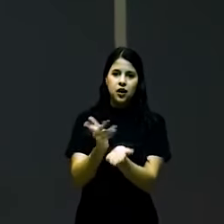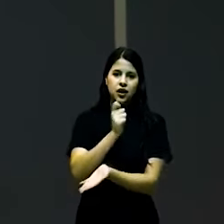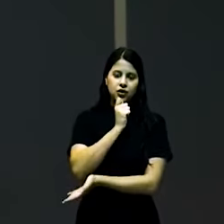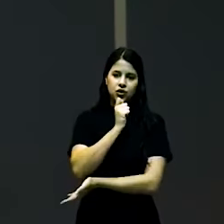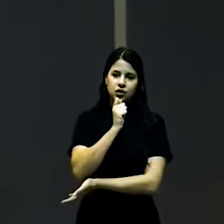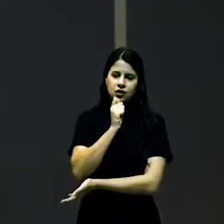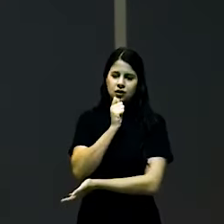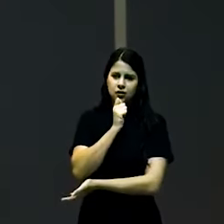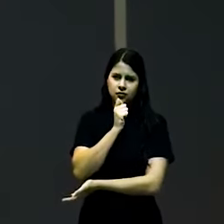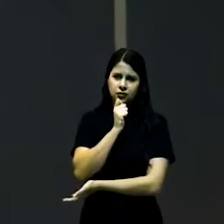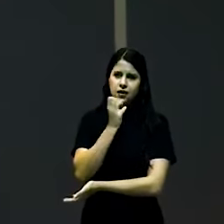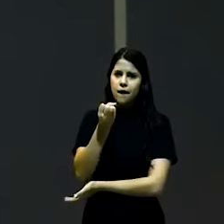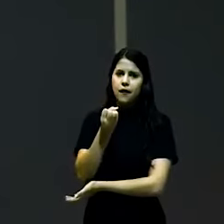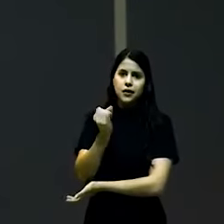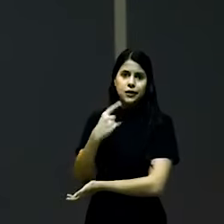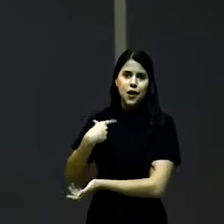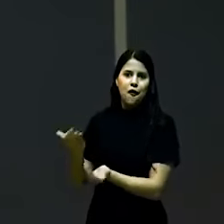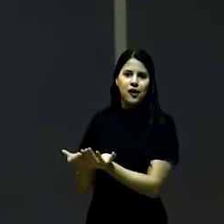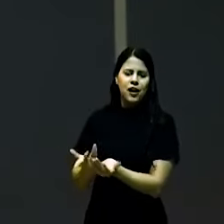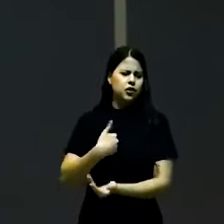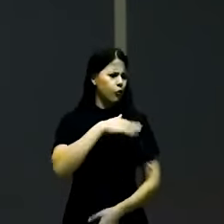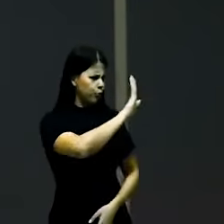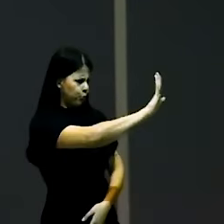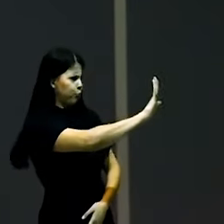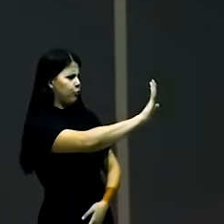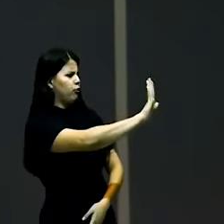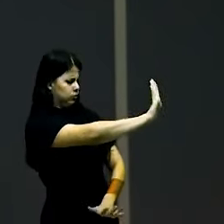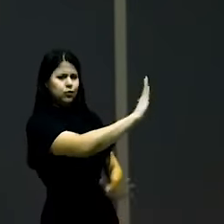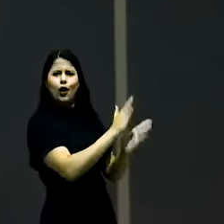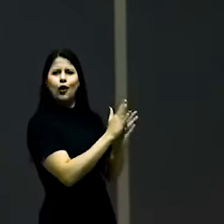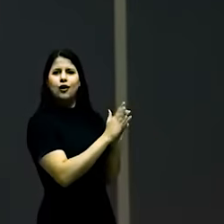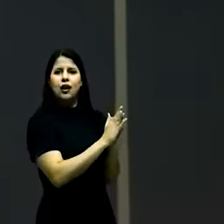ali. Mas não. Eu fugi.